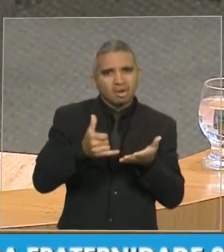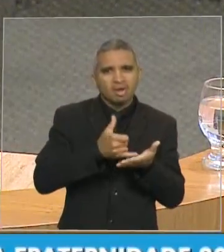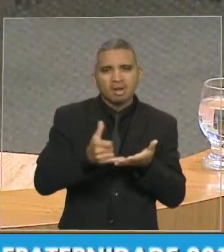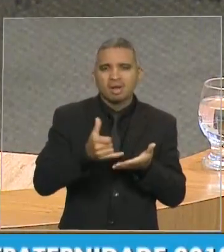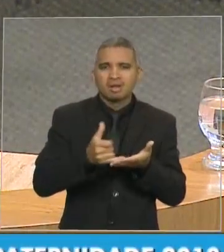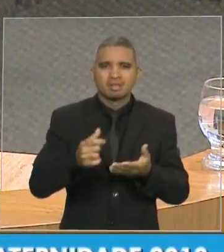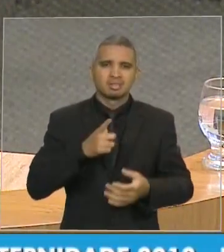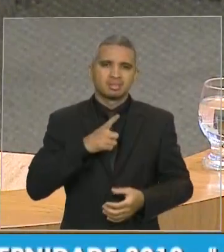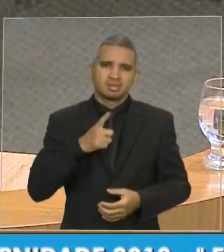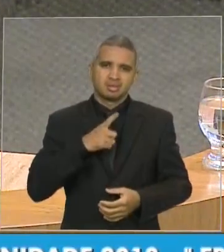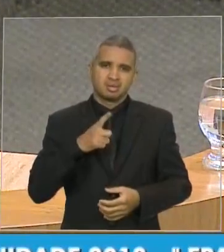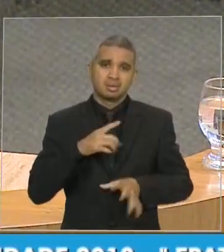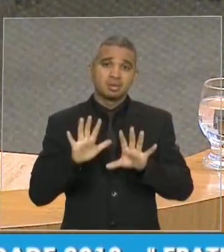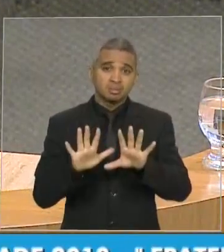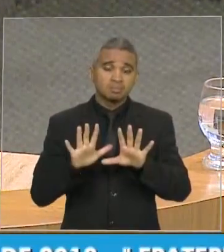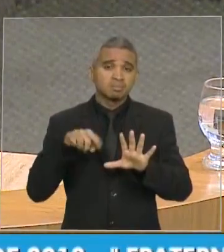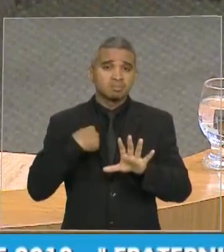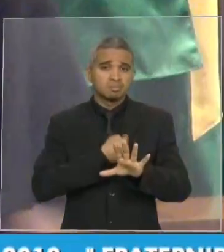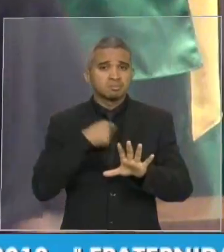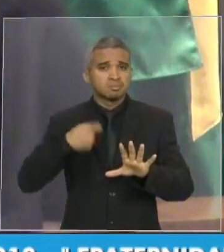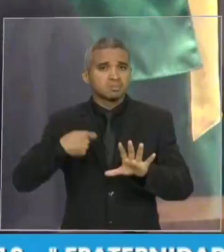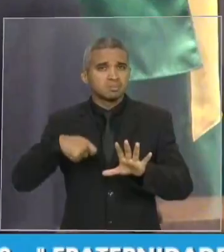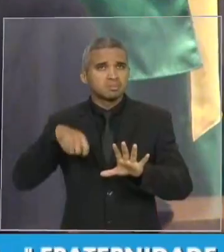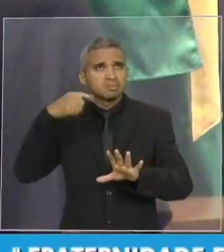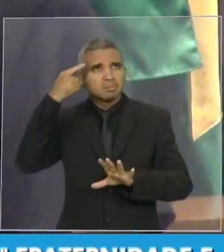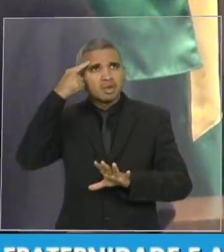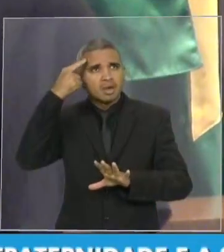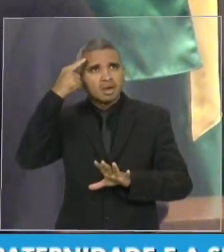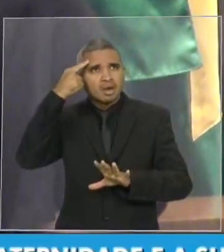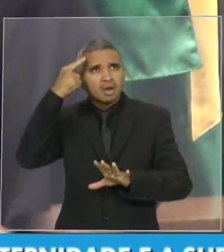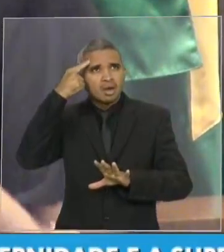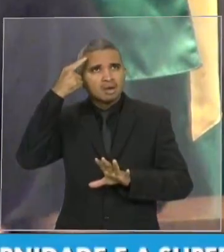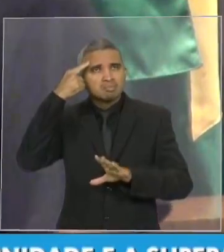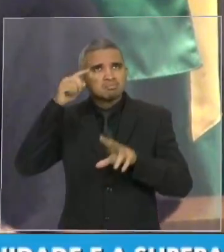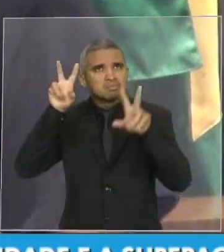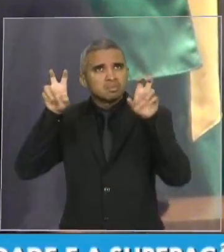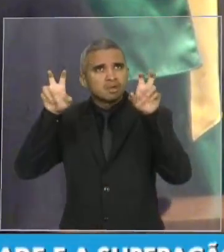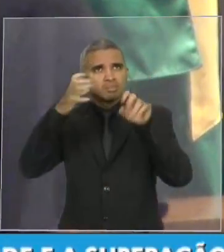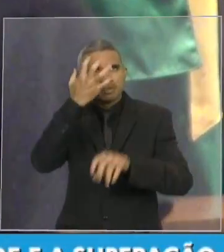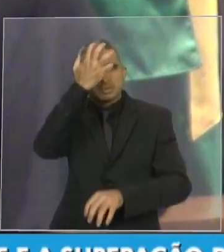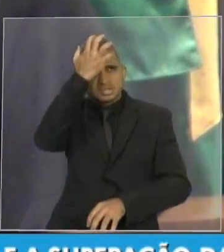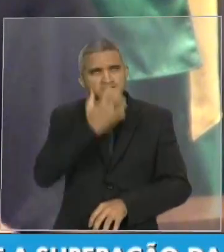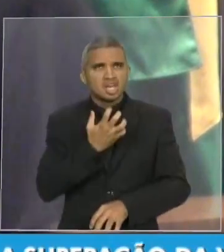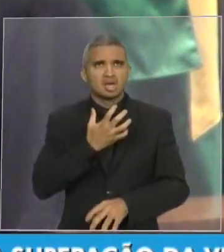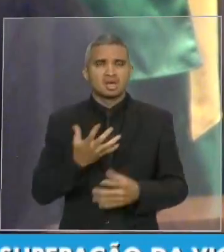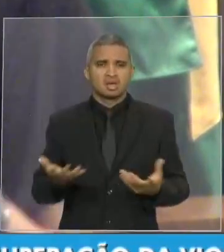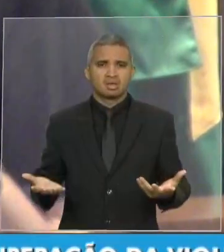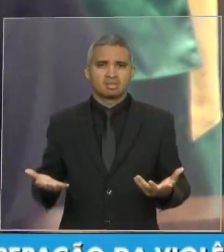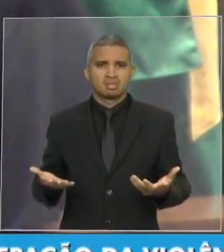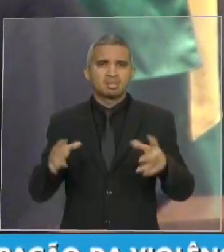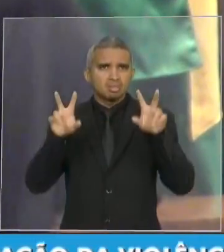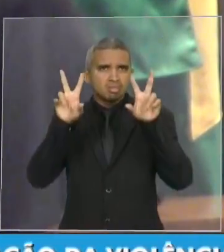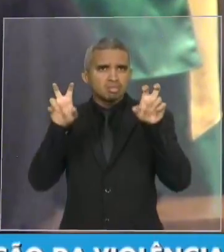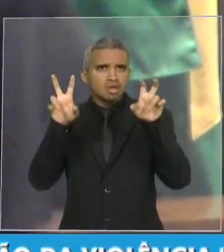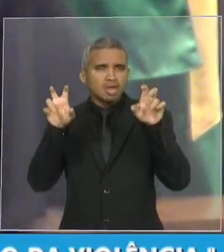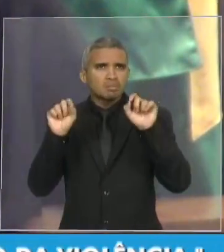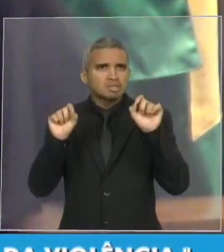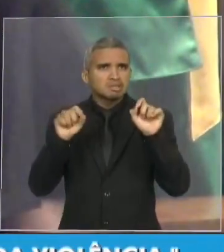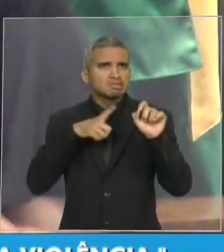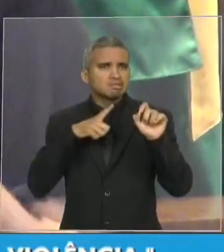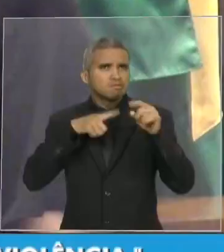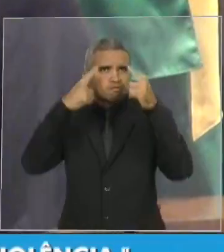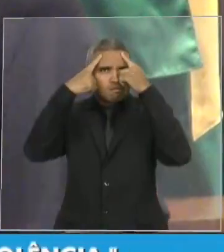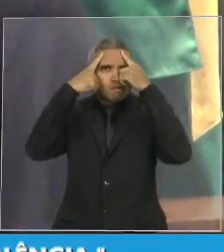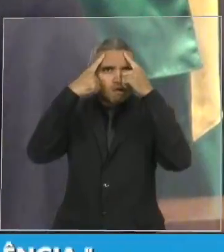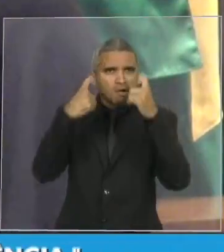parar para pensar, porque são assuntos sérios, são assuntos violentos